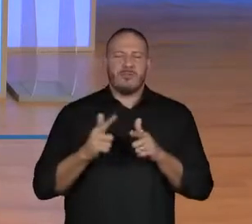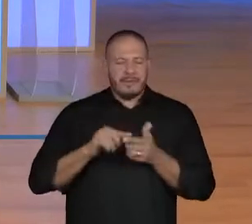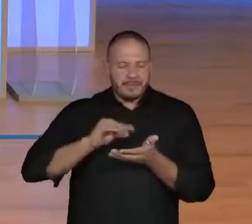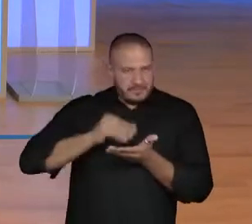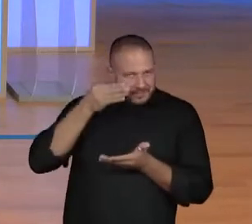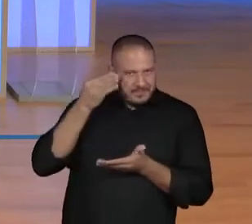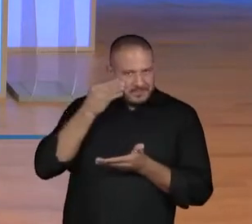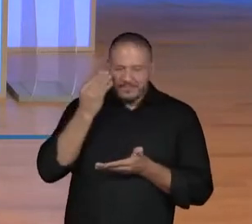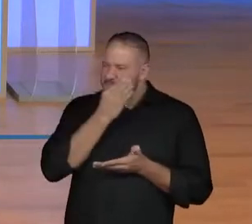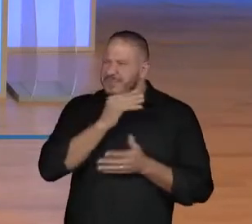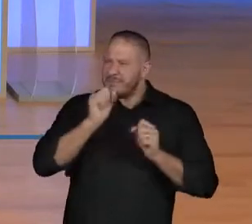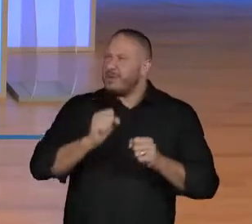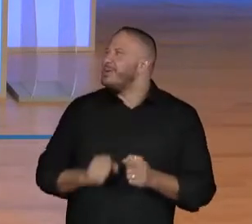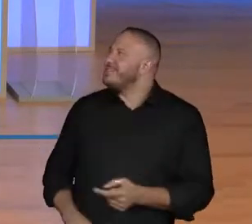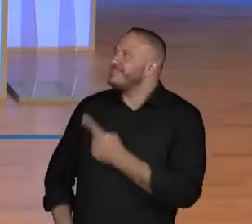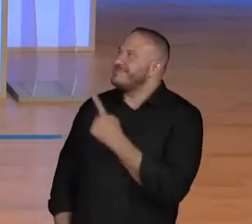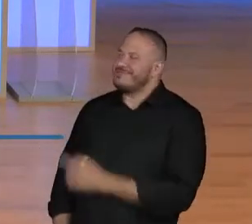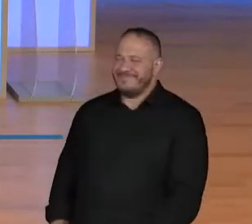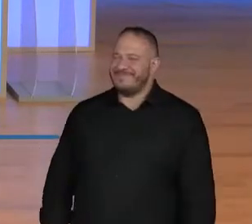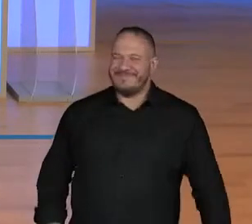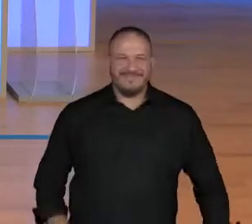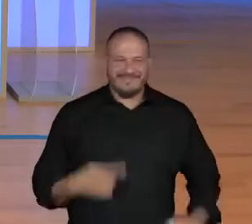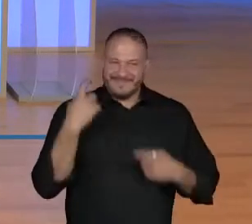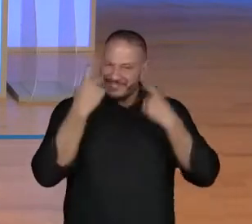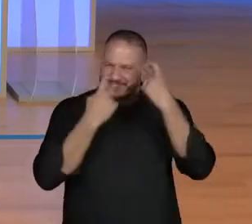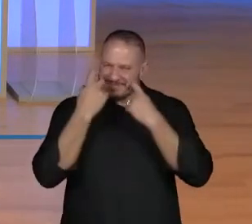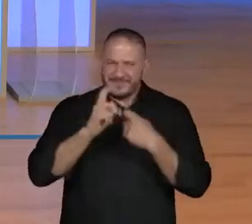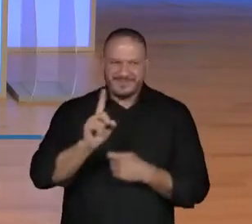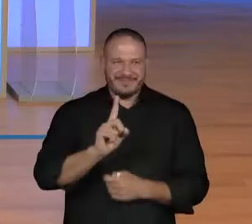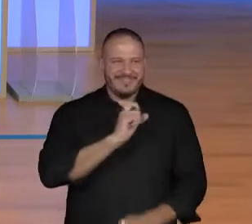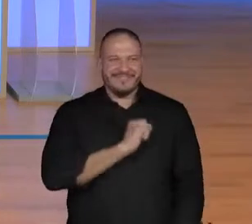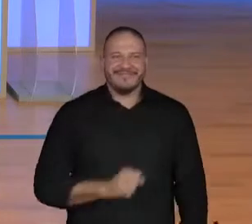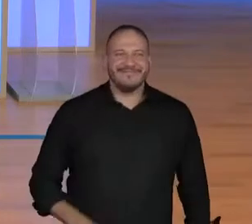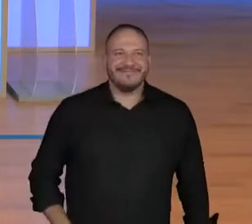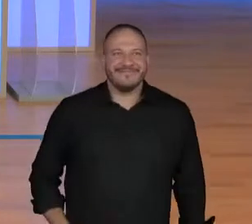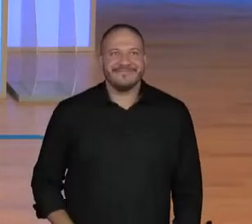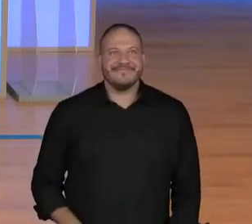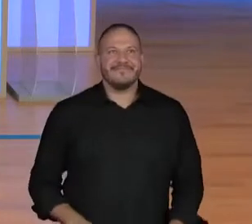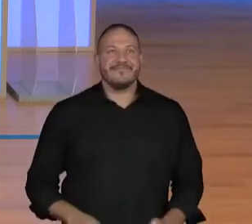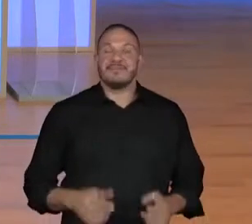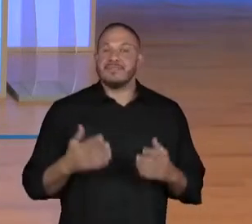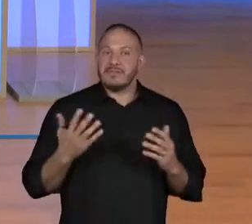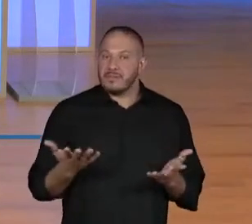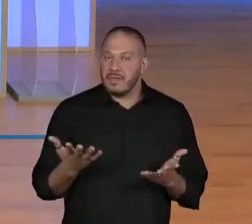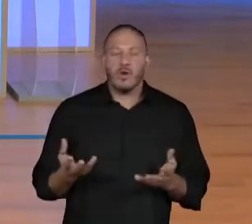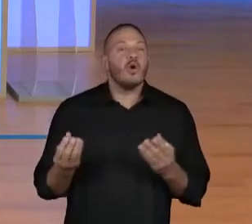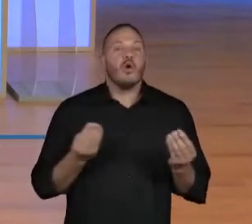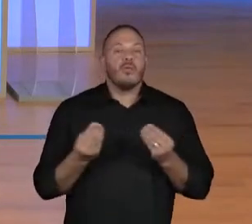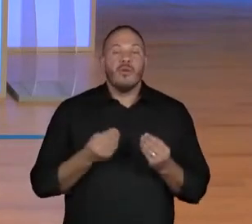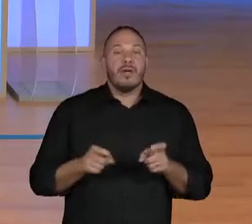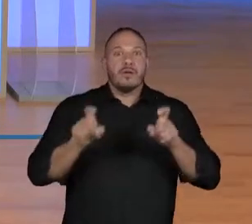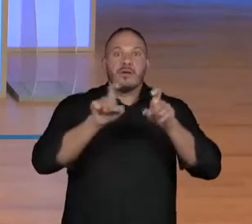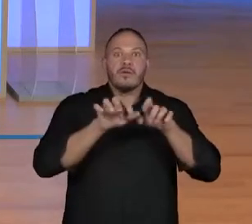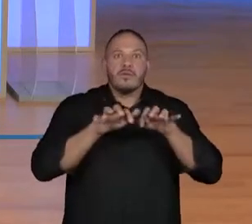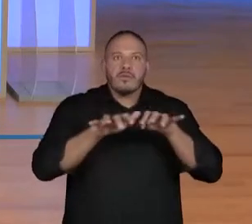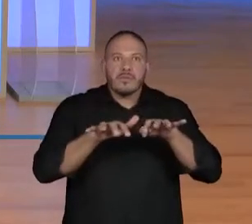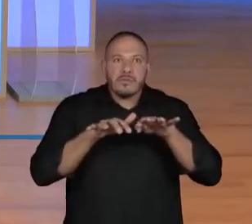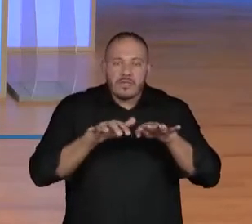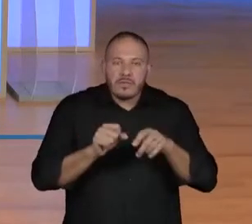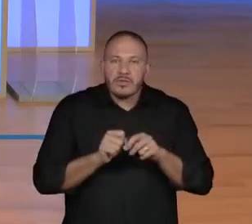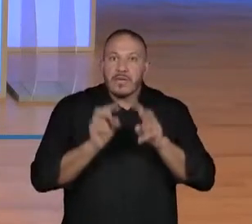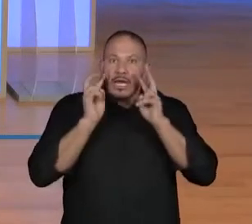cobrir. Não se preocupem, fiquem tranquilos, ok? Então, o computador, ele lê